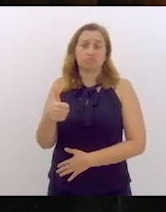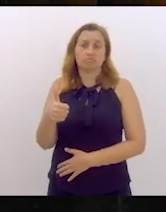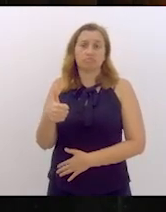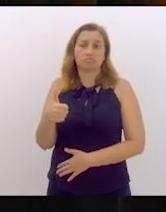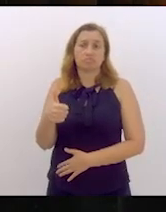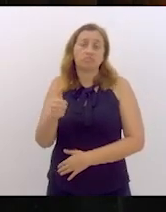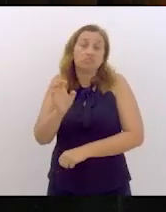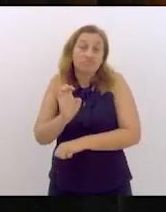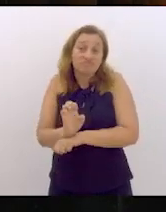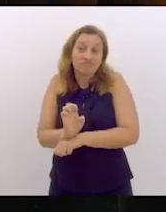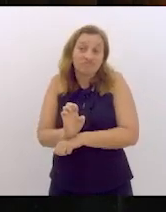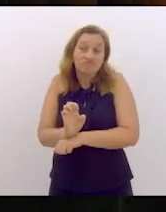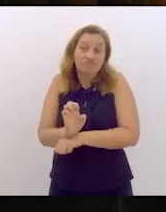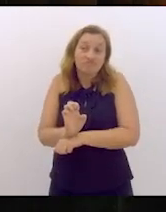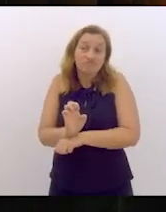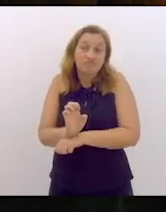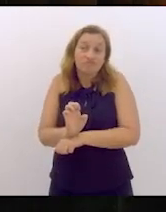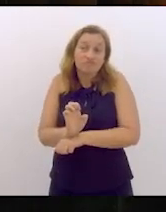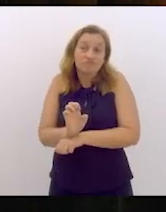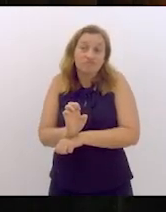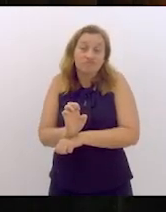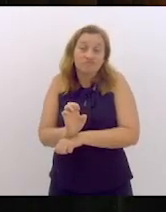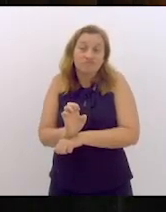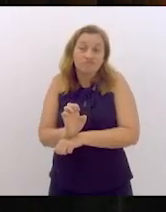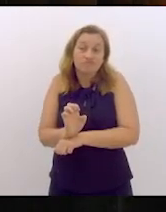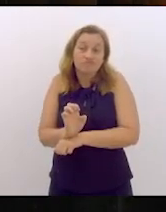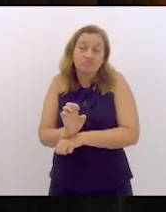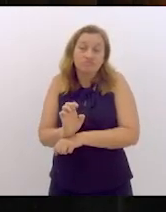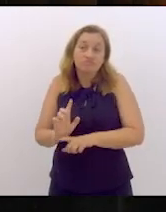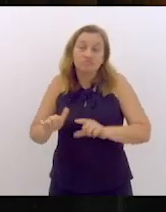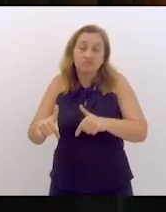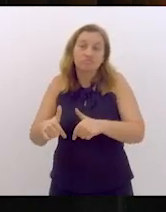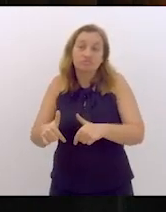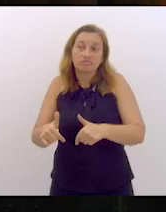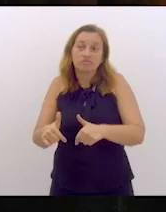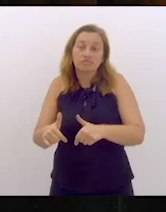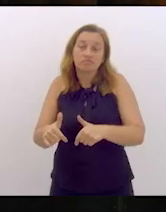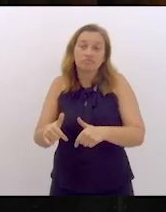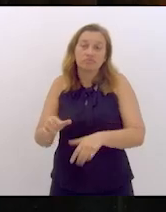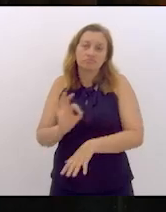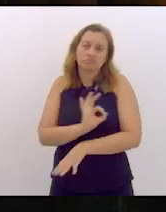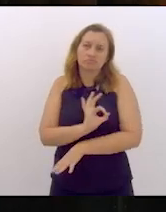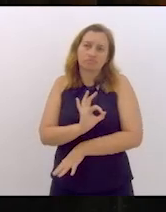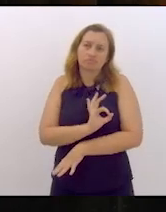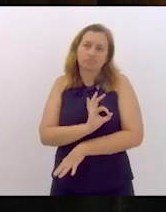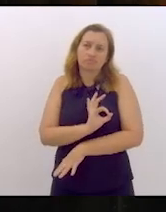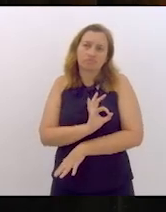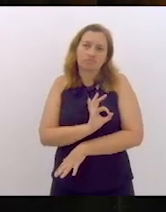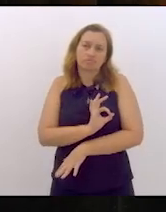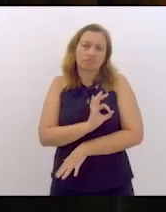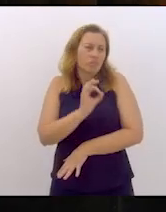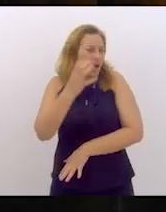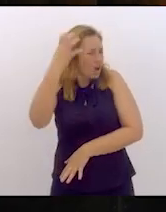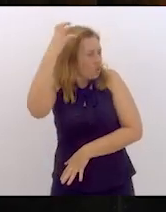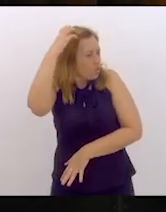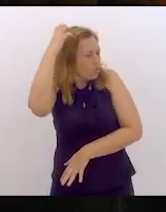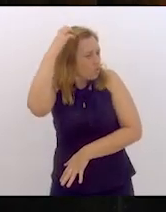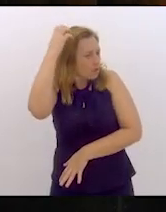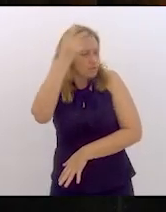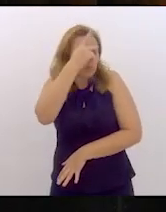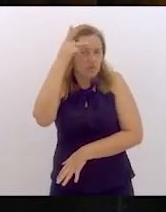o estado funcionar como um estado policial vitimando inocente